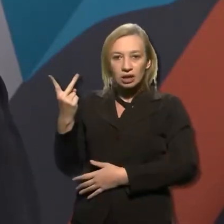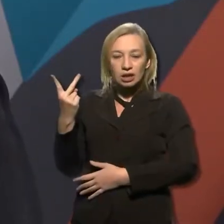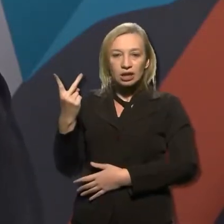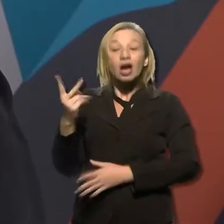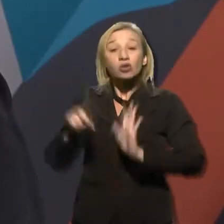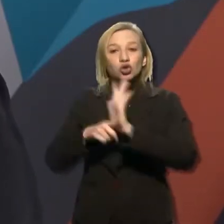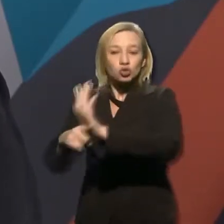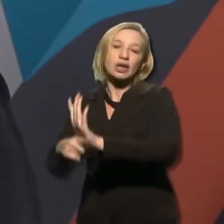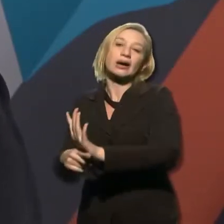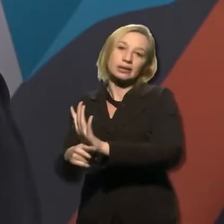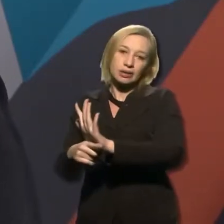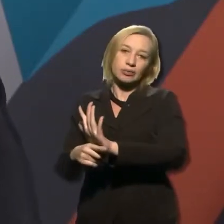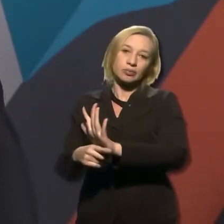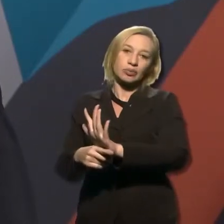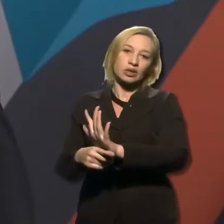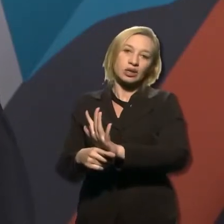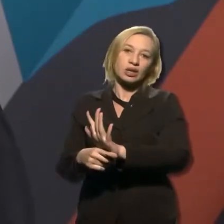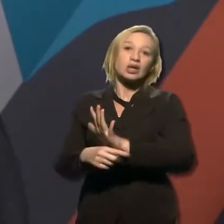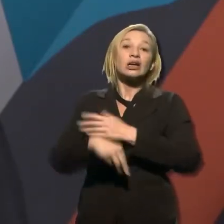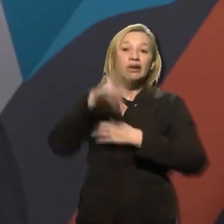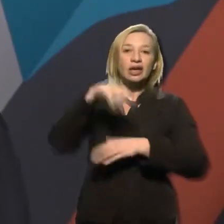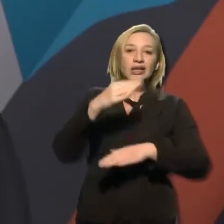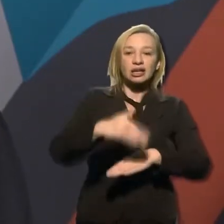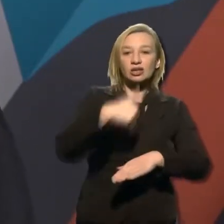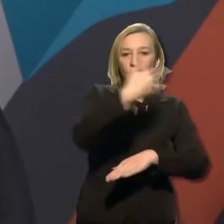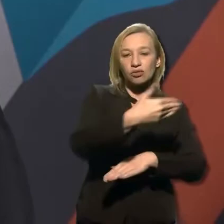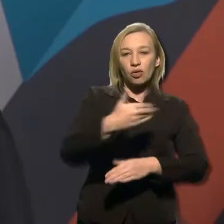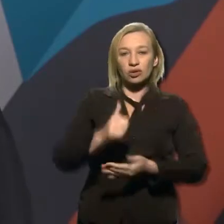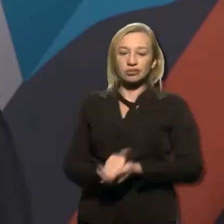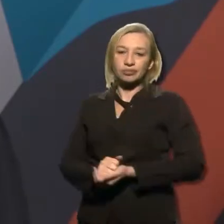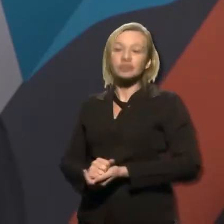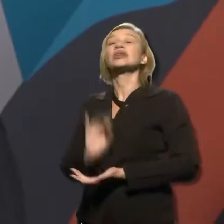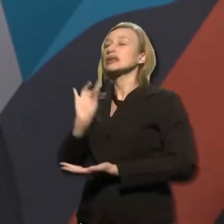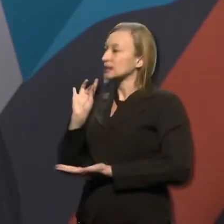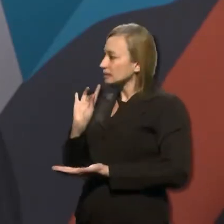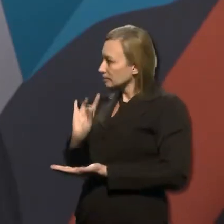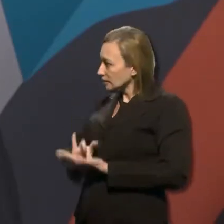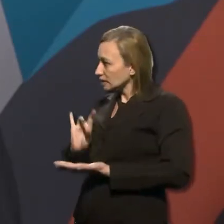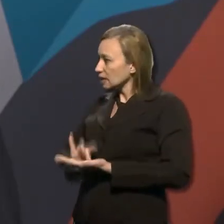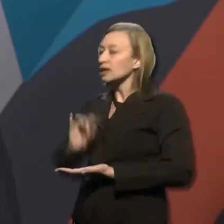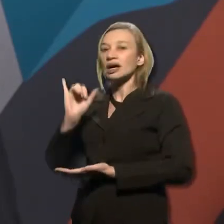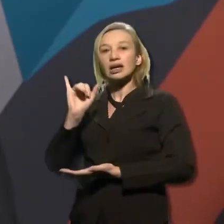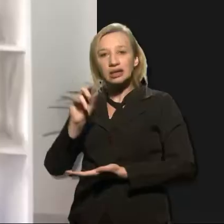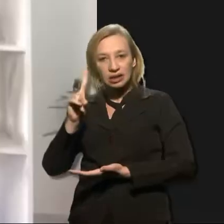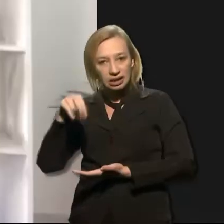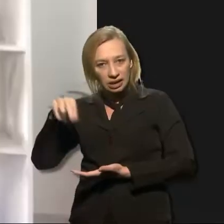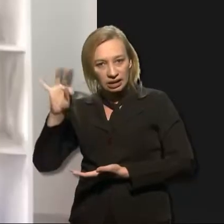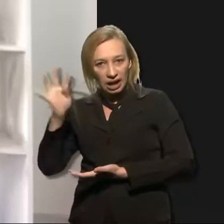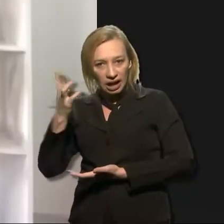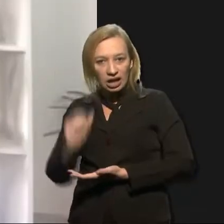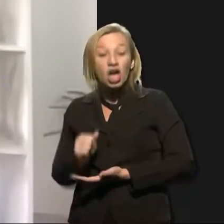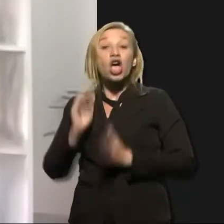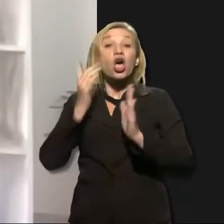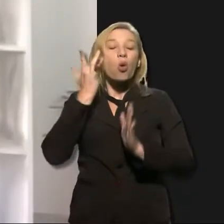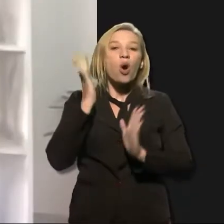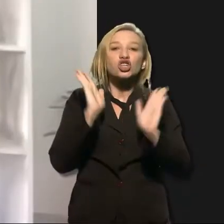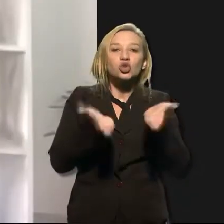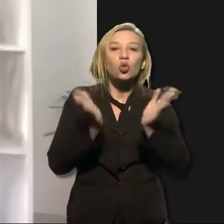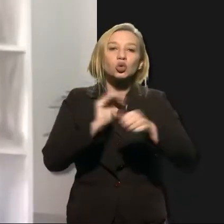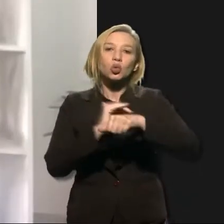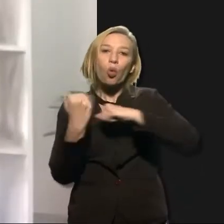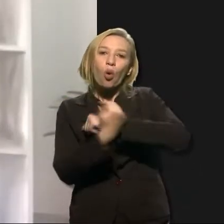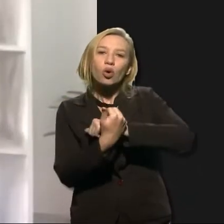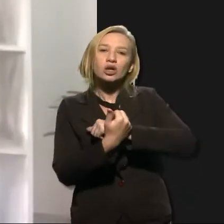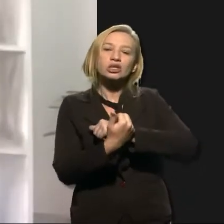mais incentivada, valorizada e ajudada mesmo por quem está de fora, né? Exatamente, Natália. Eu acho